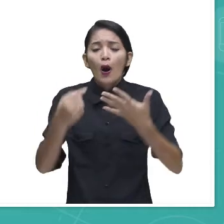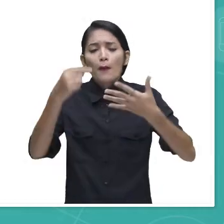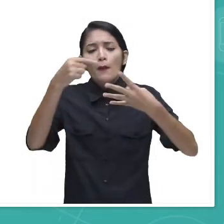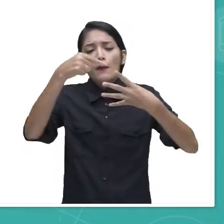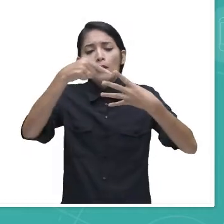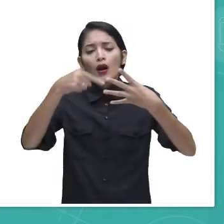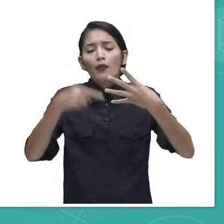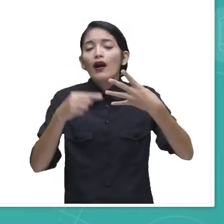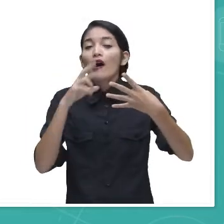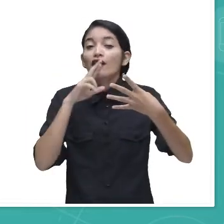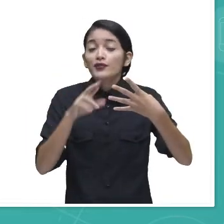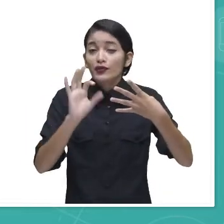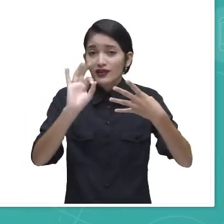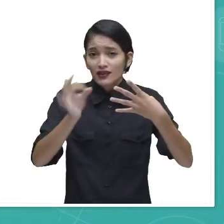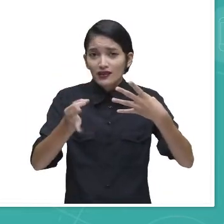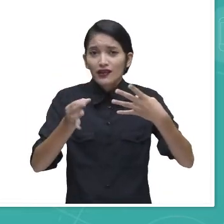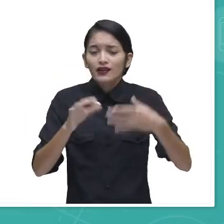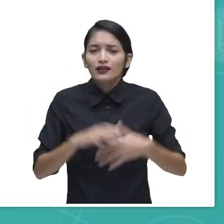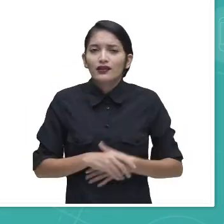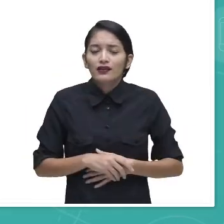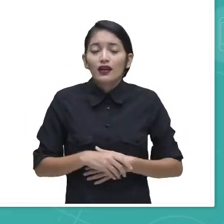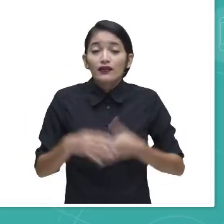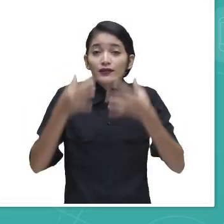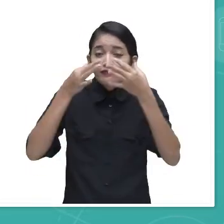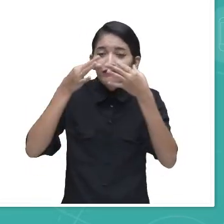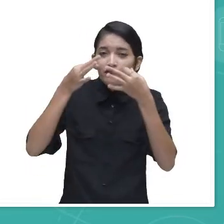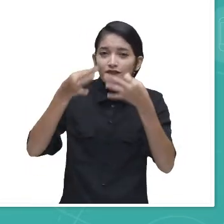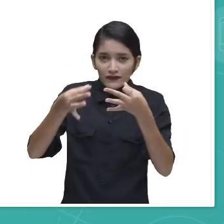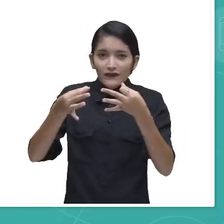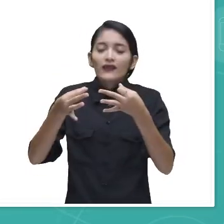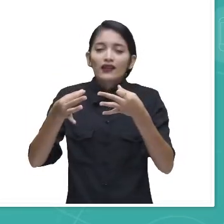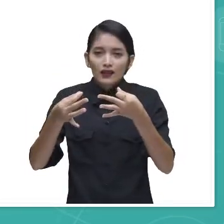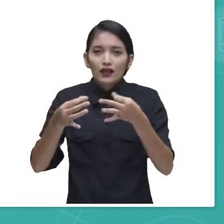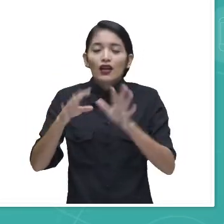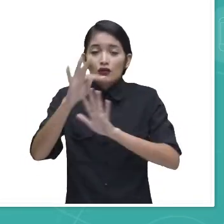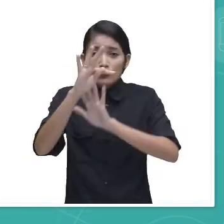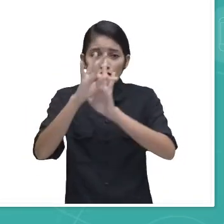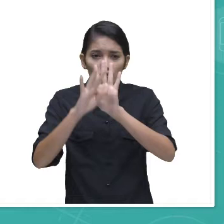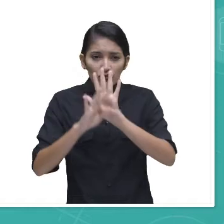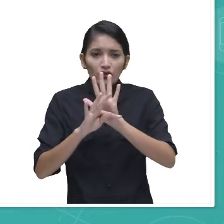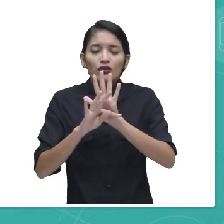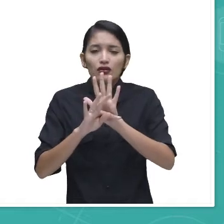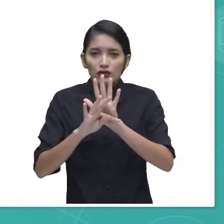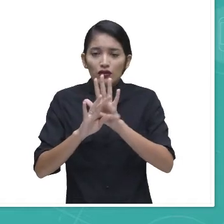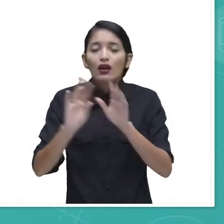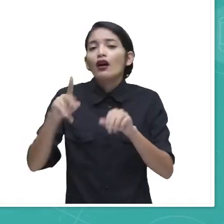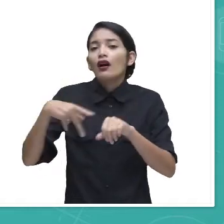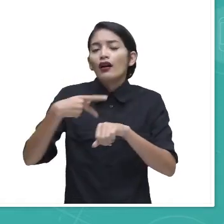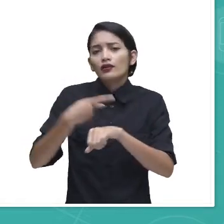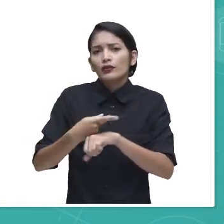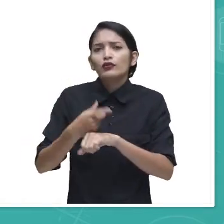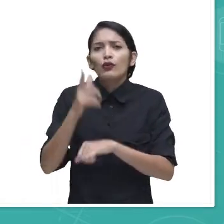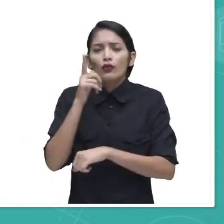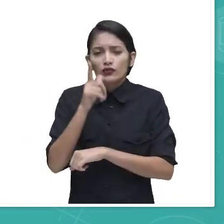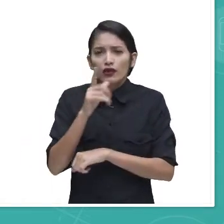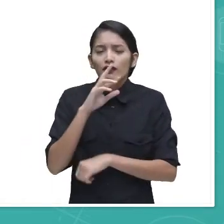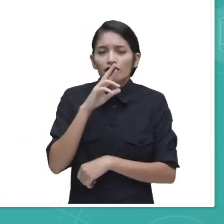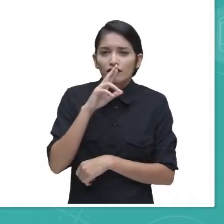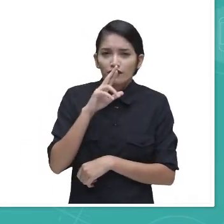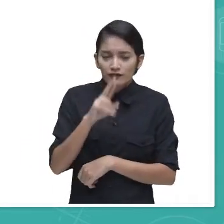alternativas é a resposta correta? Vocês vão prestar bastante atenção no texto, tá bom? Para que vocês consigam